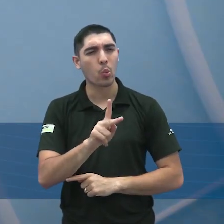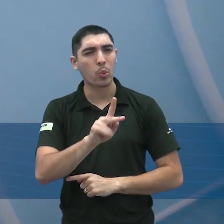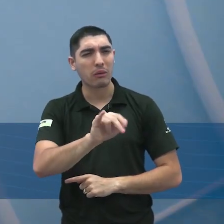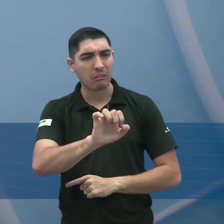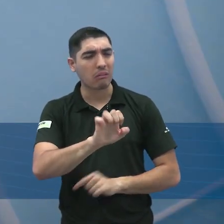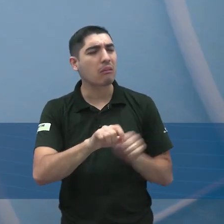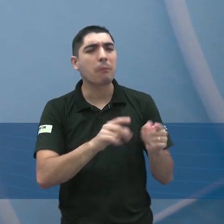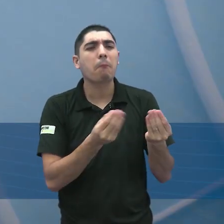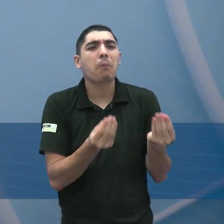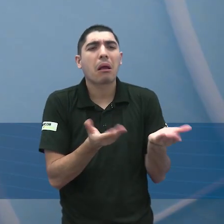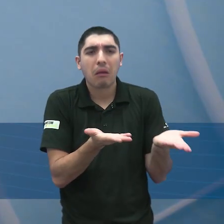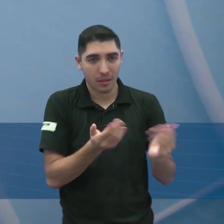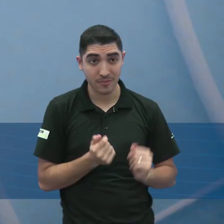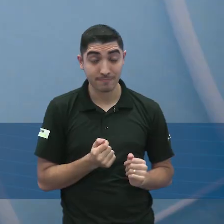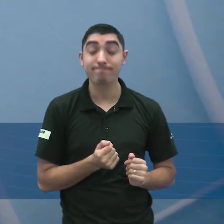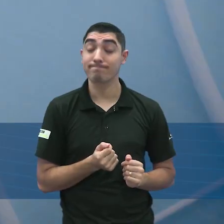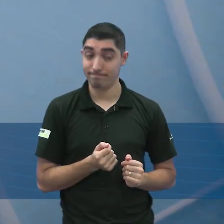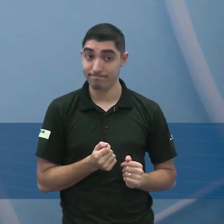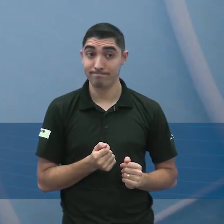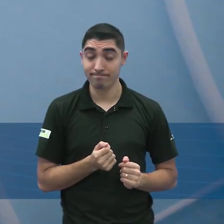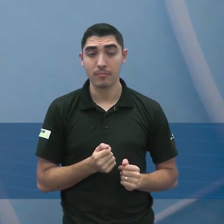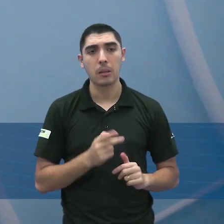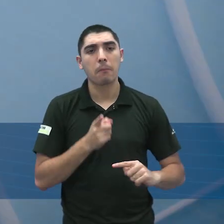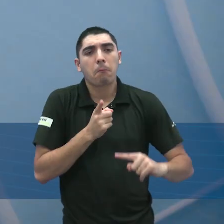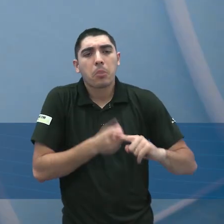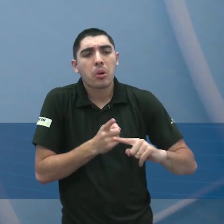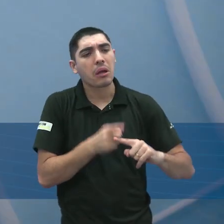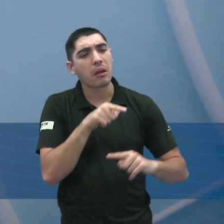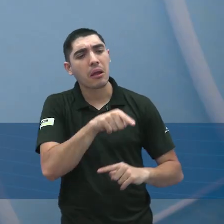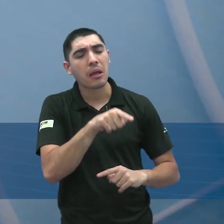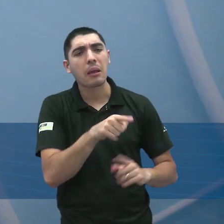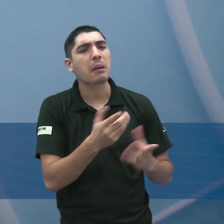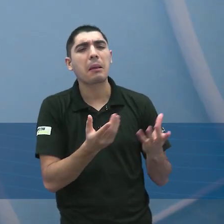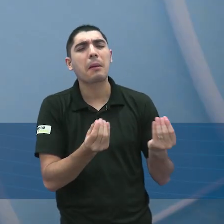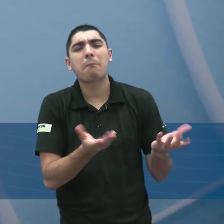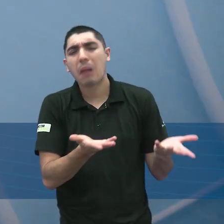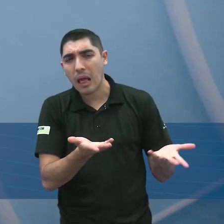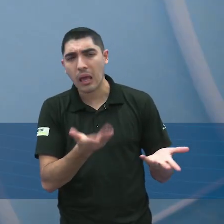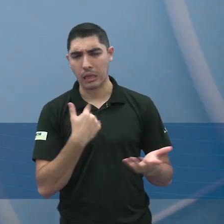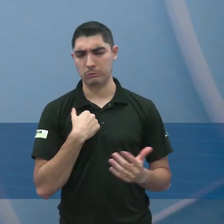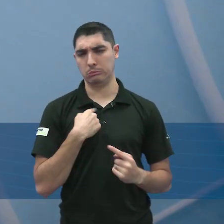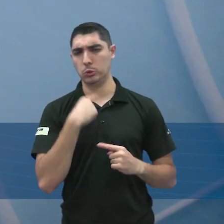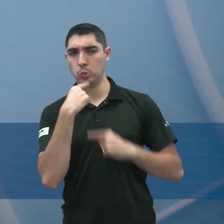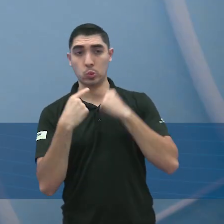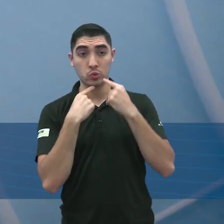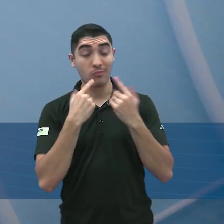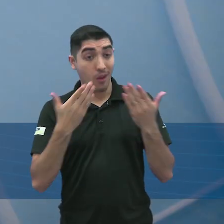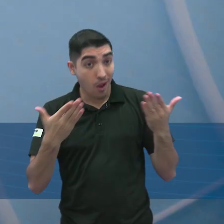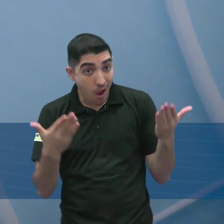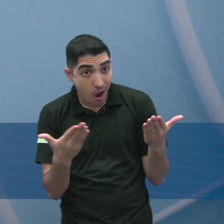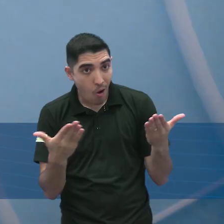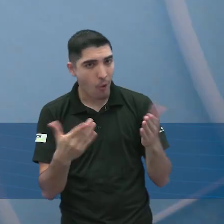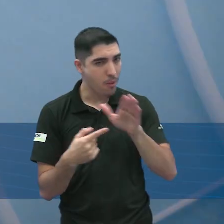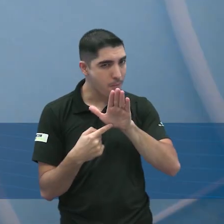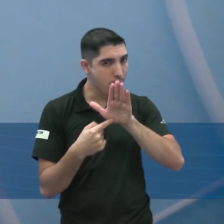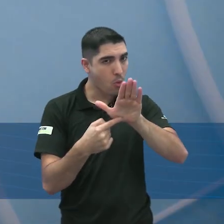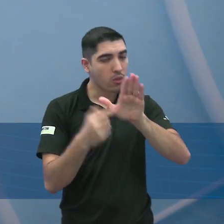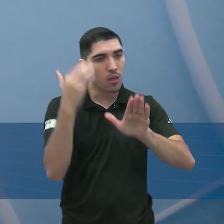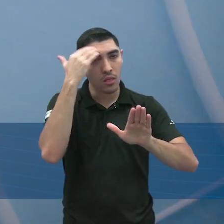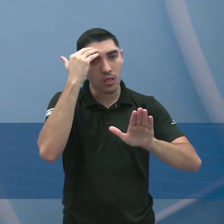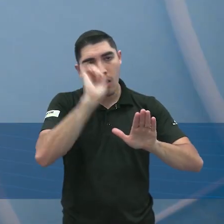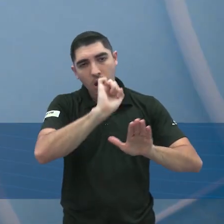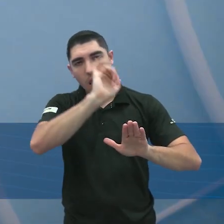como eles funcionam? Para que eles servem, né? A gente fica na dúvida. E para entender melhor esse